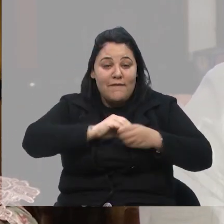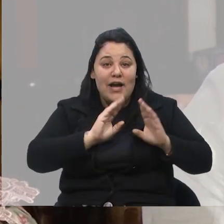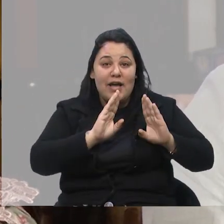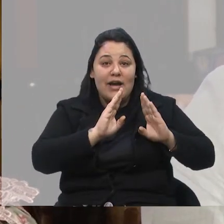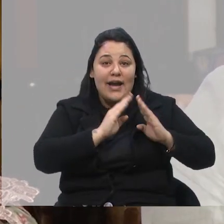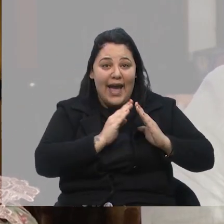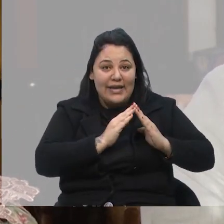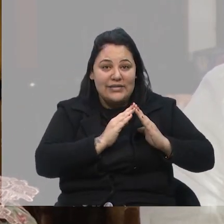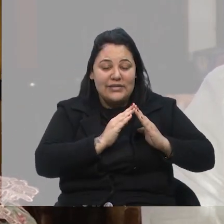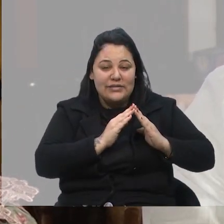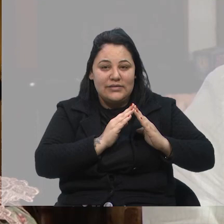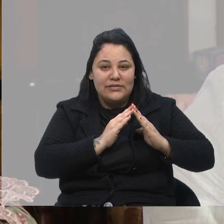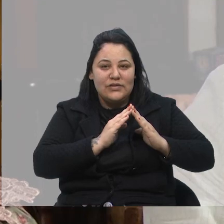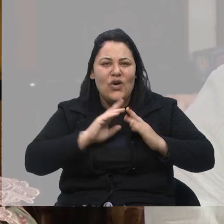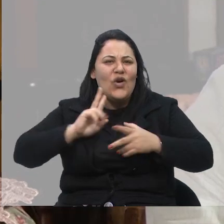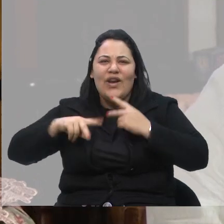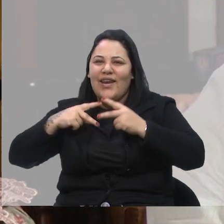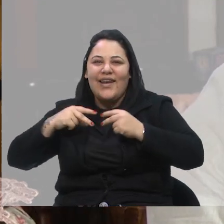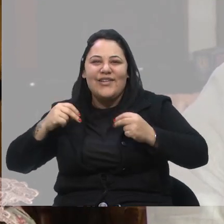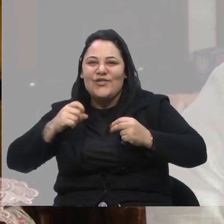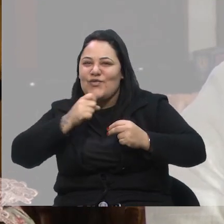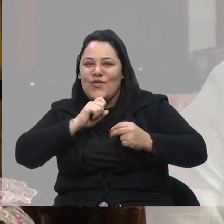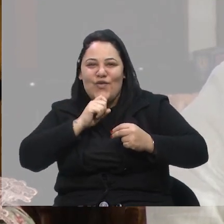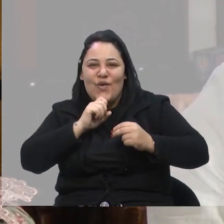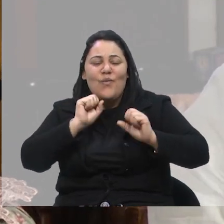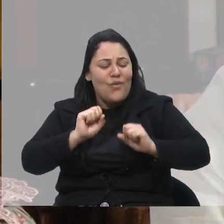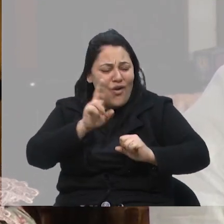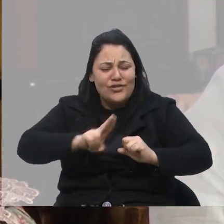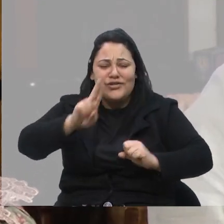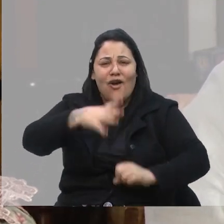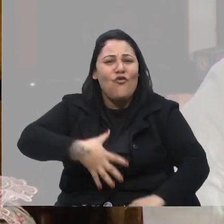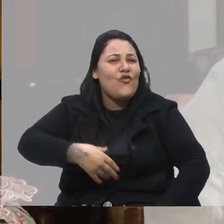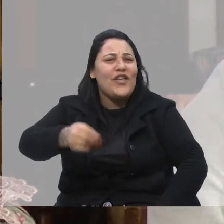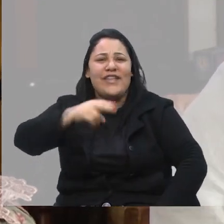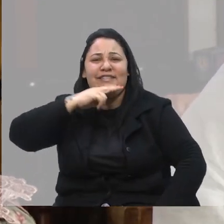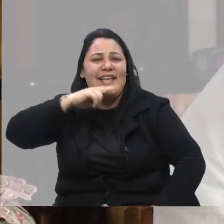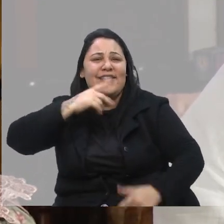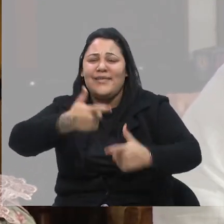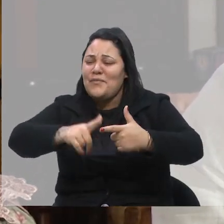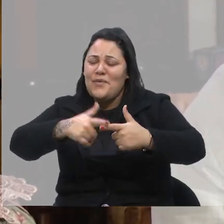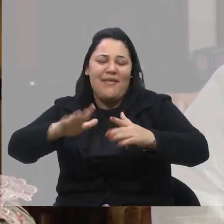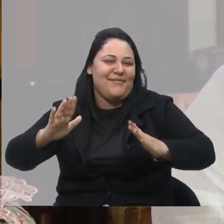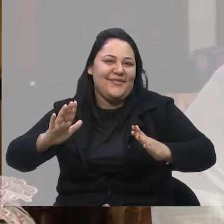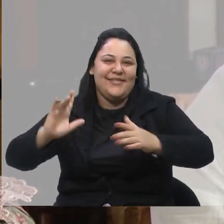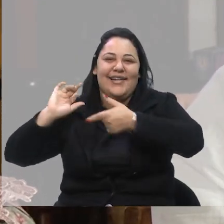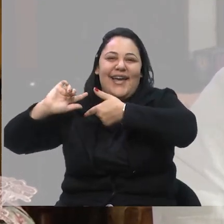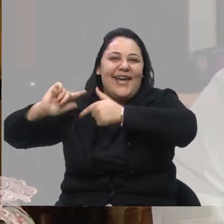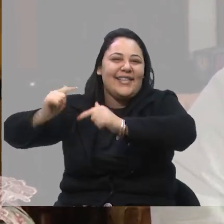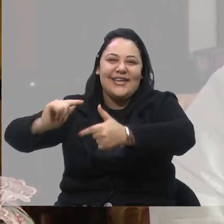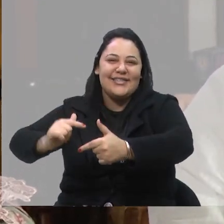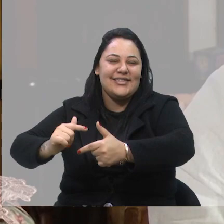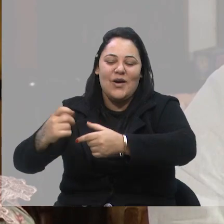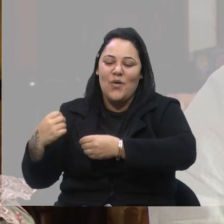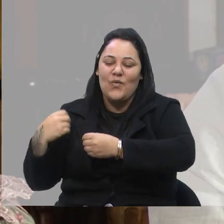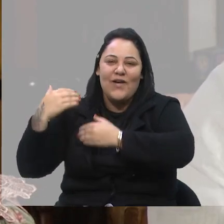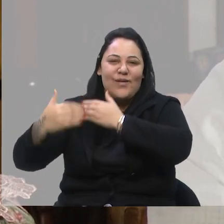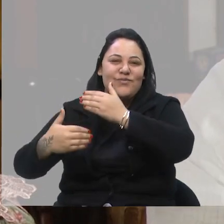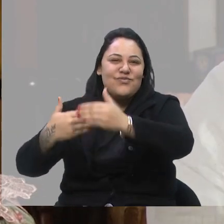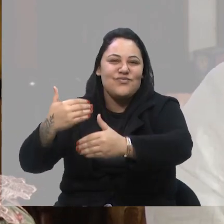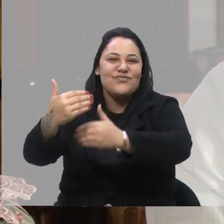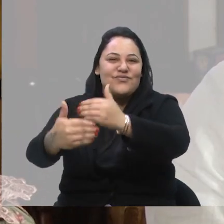O lenço do seu avô pode ser o lenço do seu filho, o lenço do seu neto, que vai passando de geração em geração e ele é muito